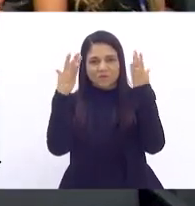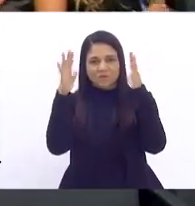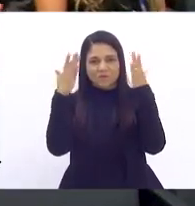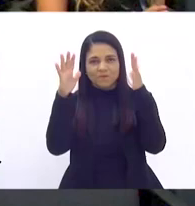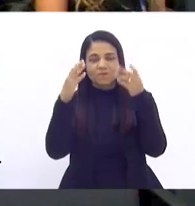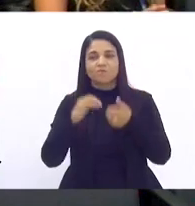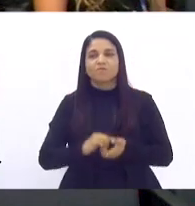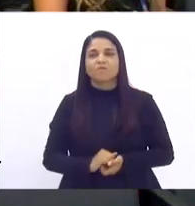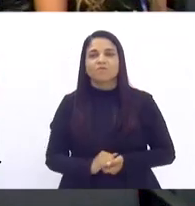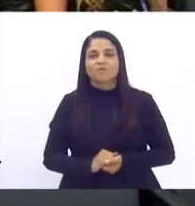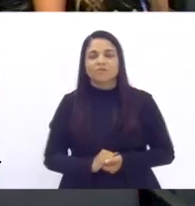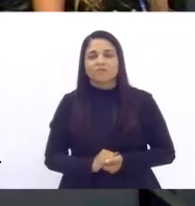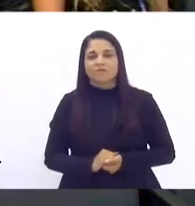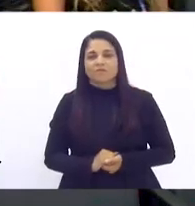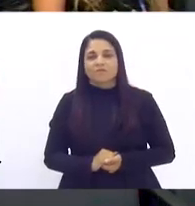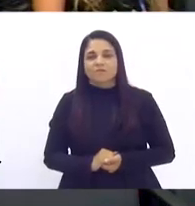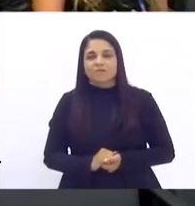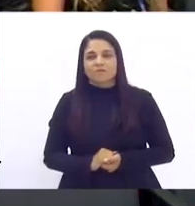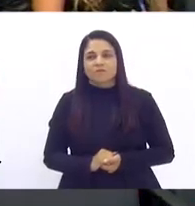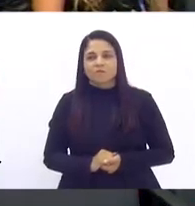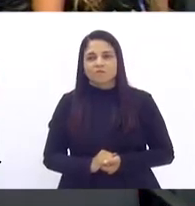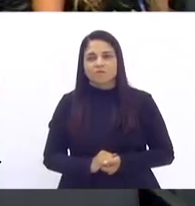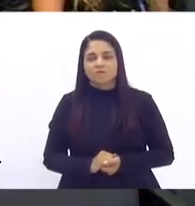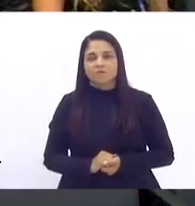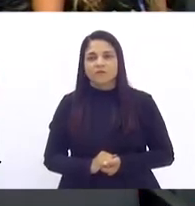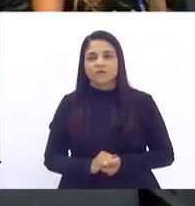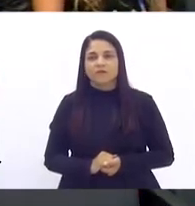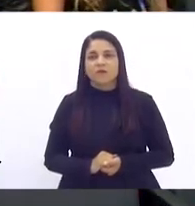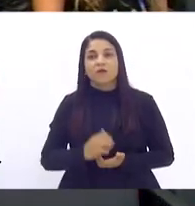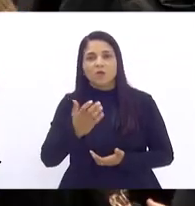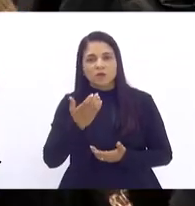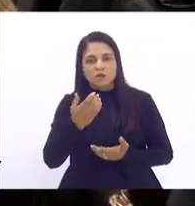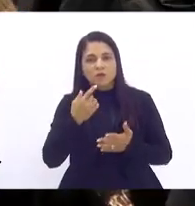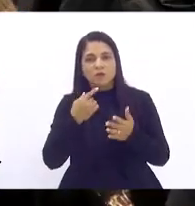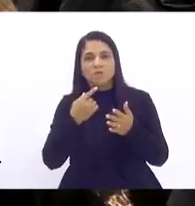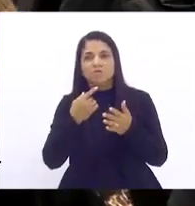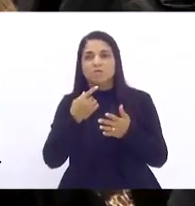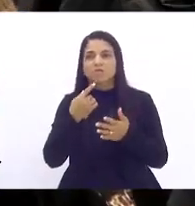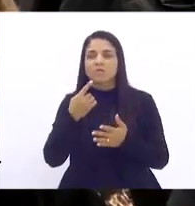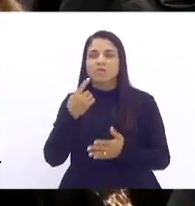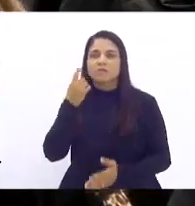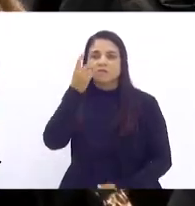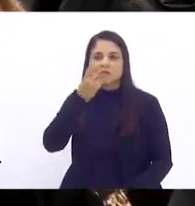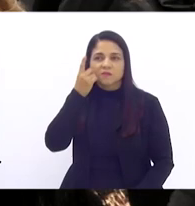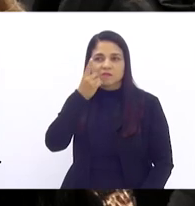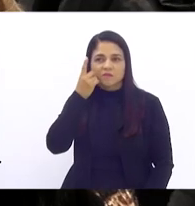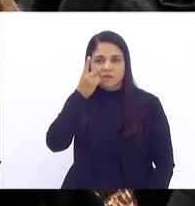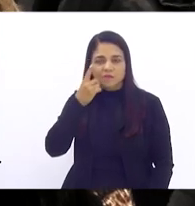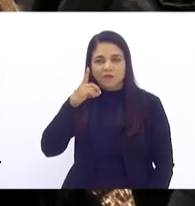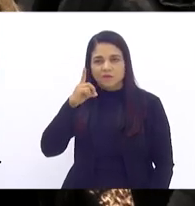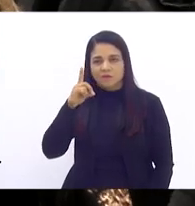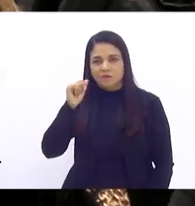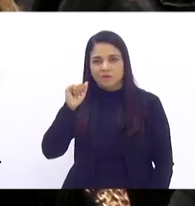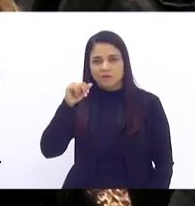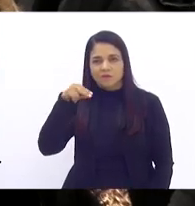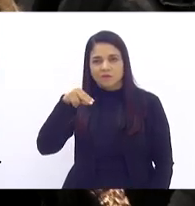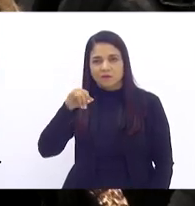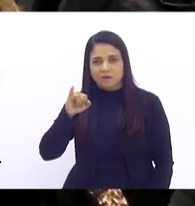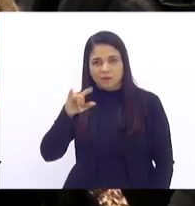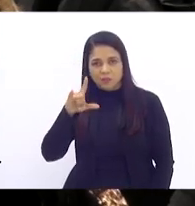eu queria permitir Deputado Danilo forte fazer alguns comentários aqui